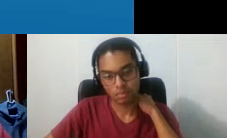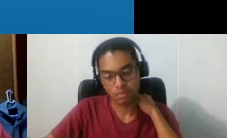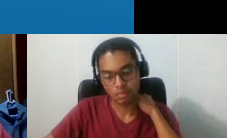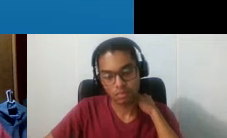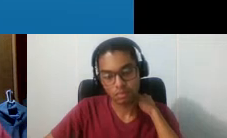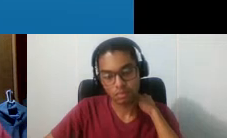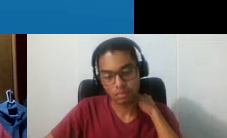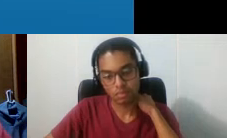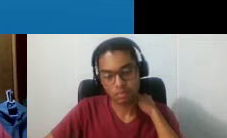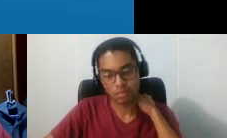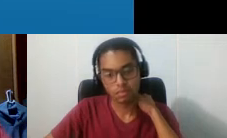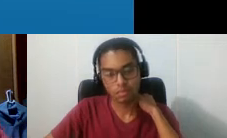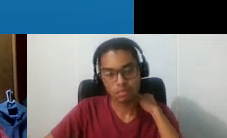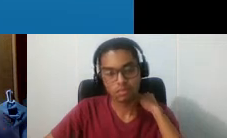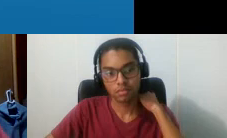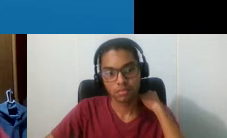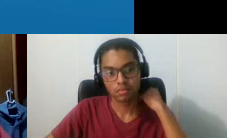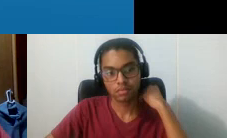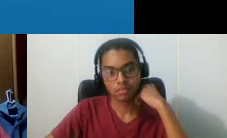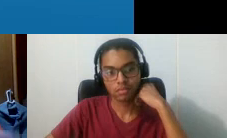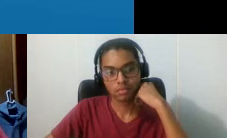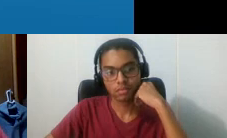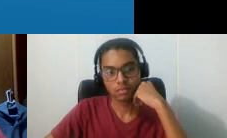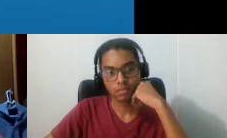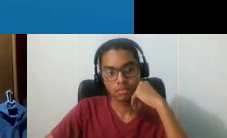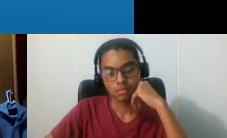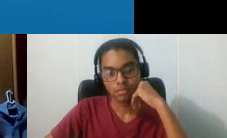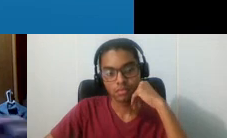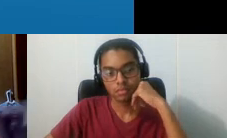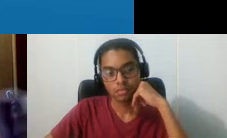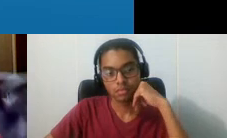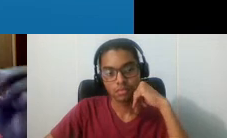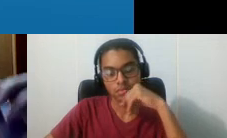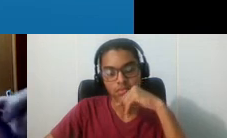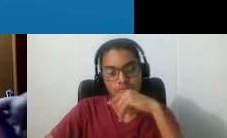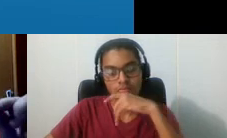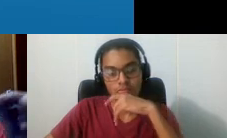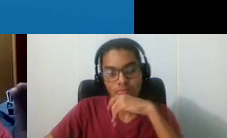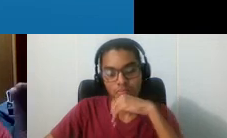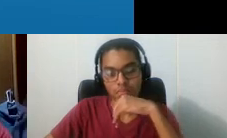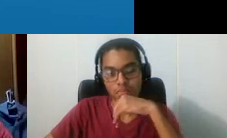frágil. Então, a gente vai ver em resistência dos materiais, por exemplo,